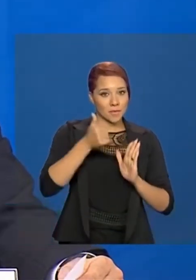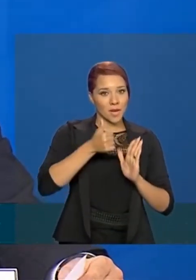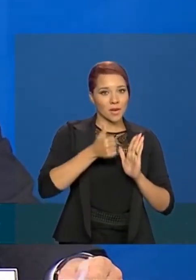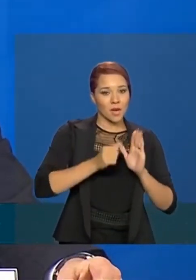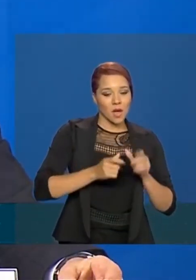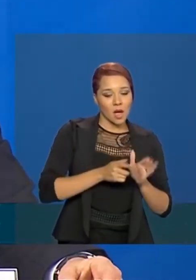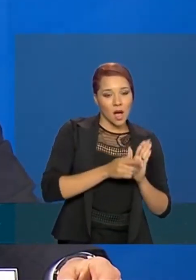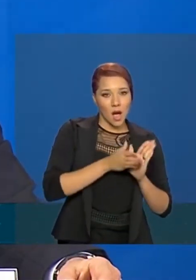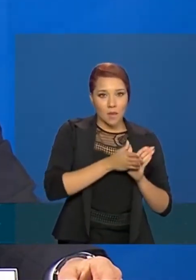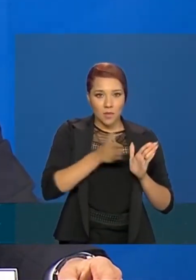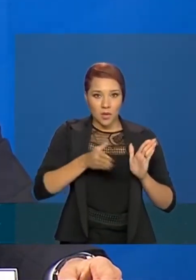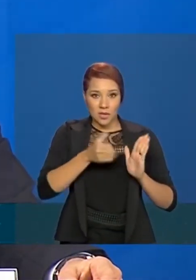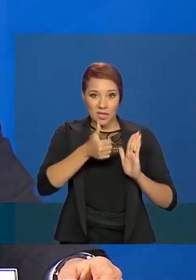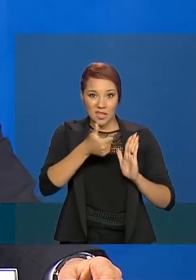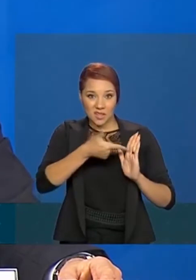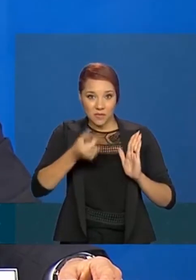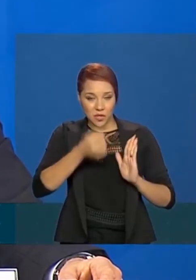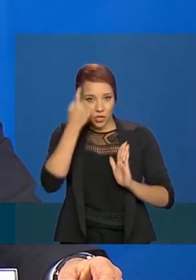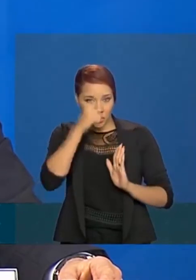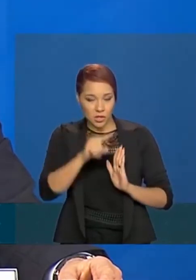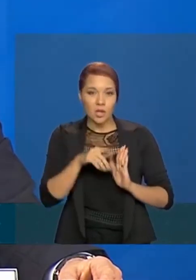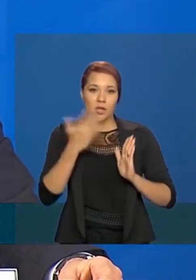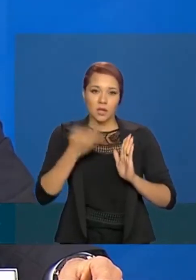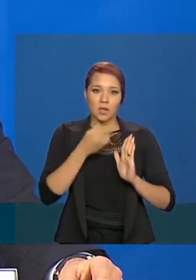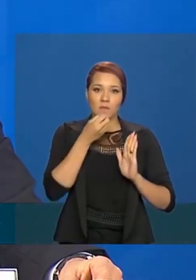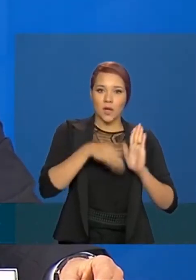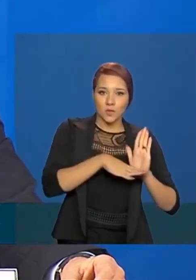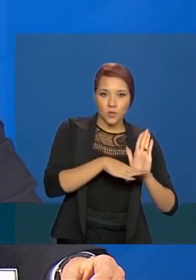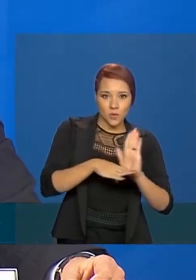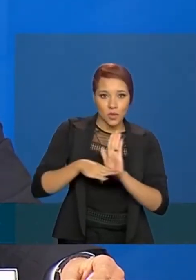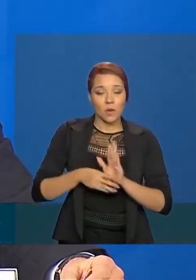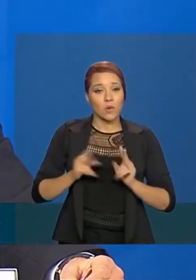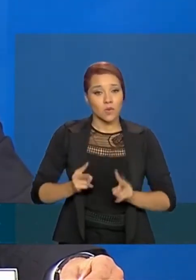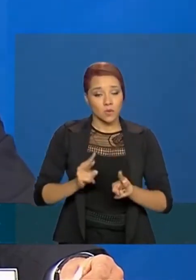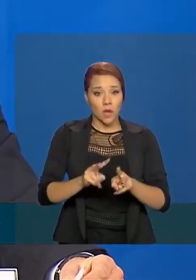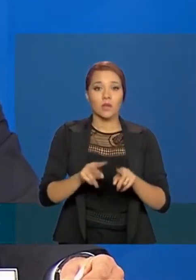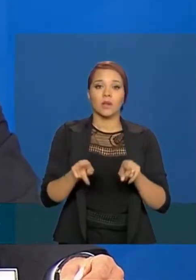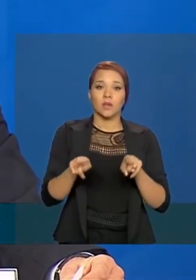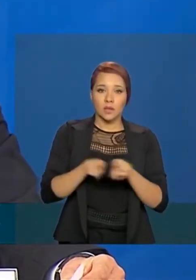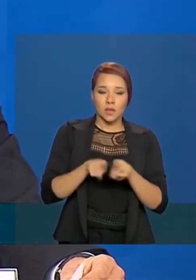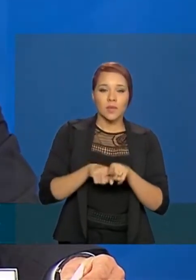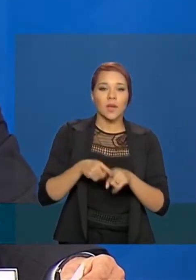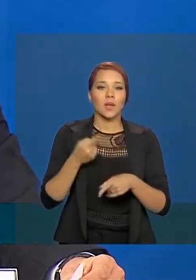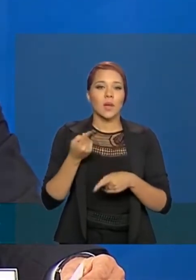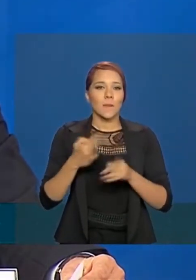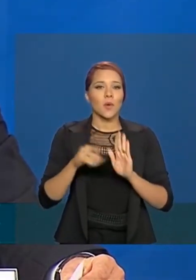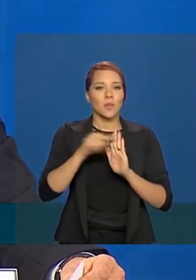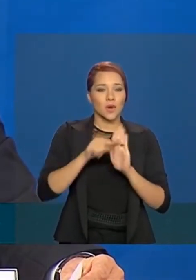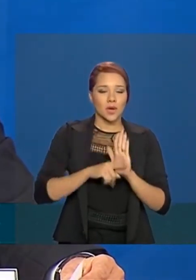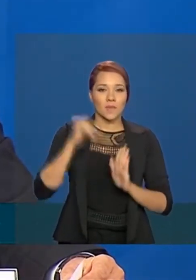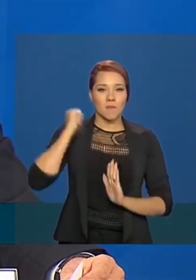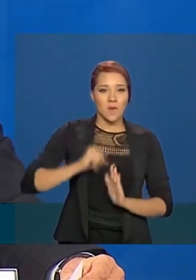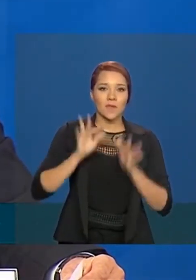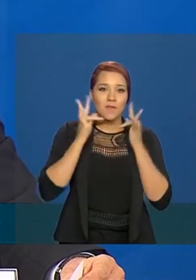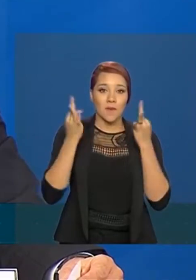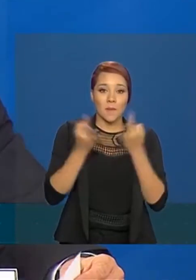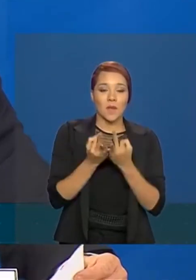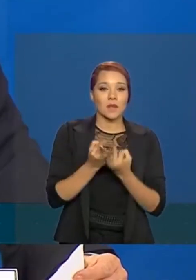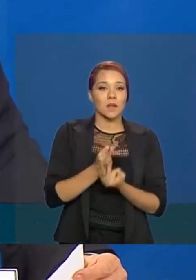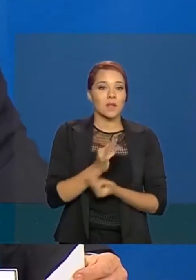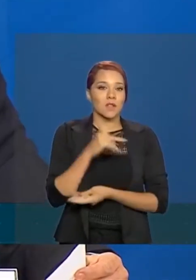120 dias, tanto para os benefícios de prestação continuada como para o programa Bolsa Família, não